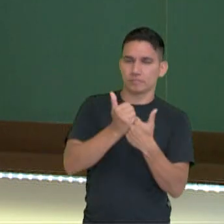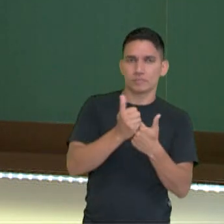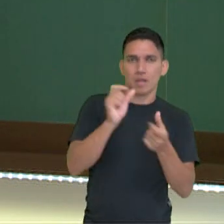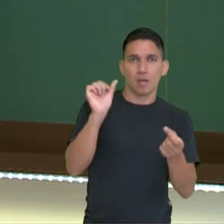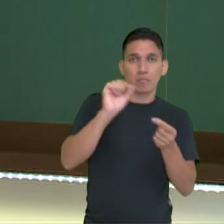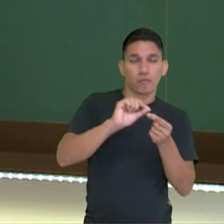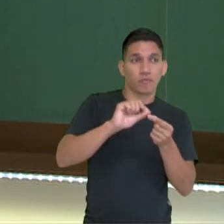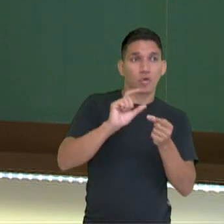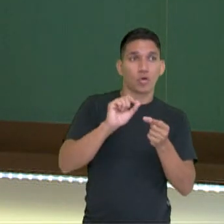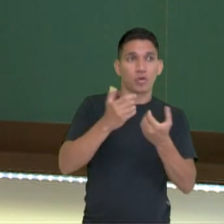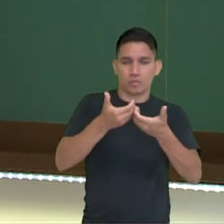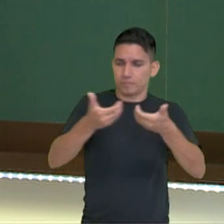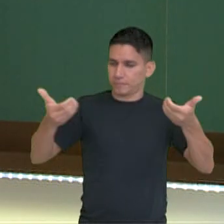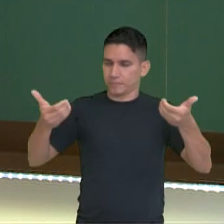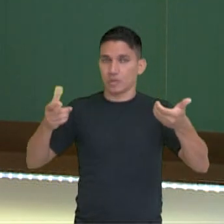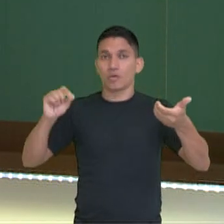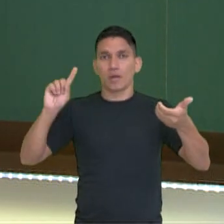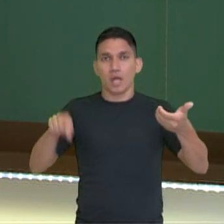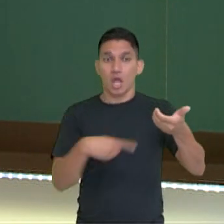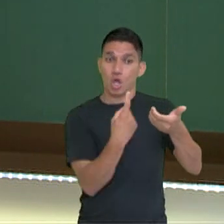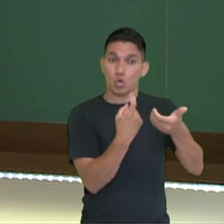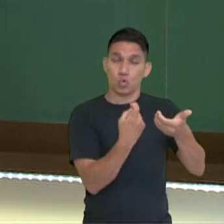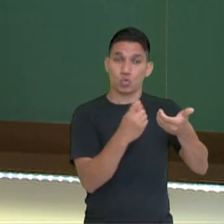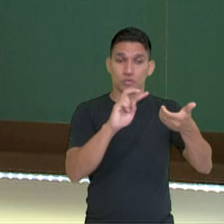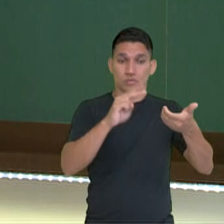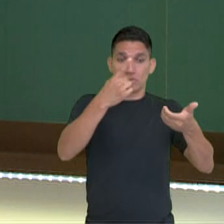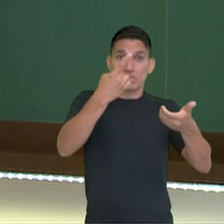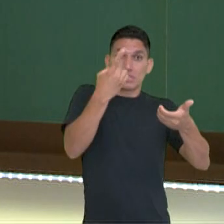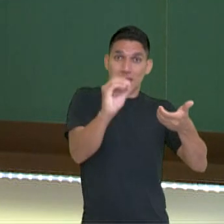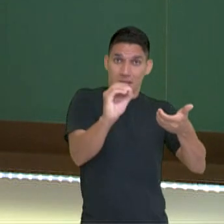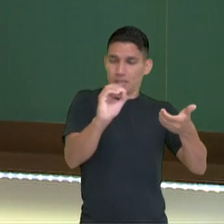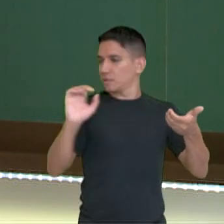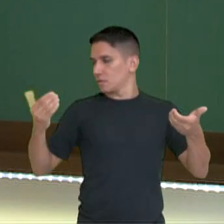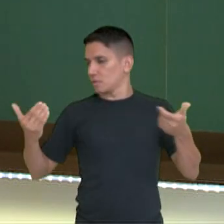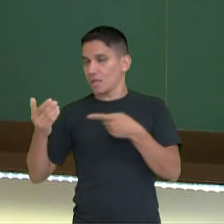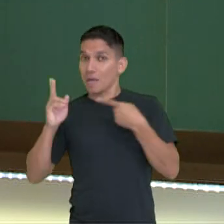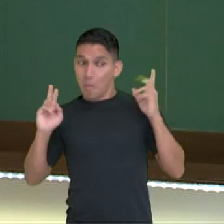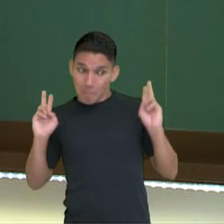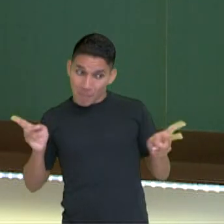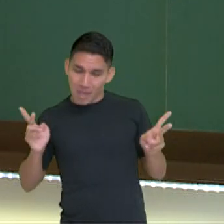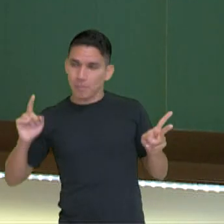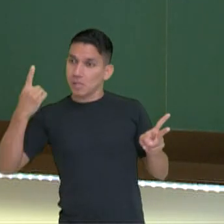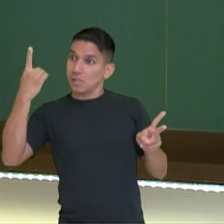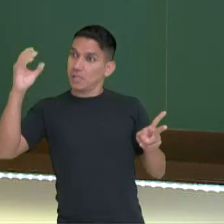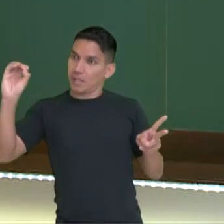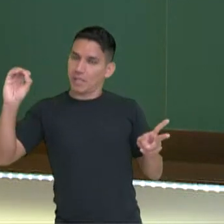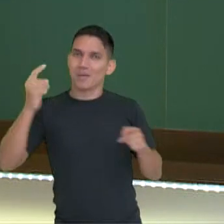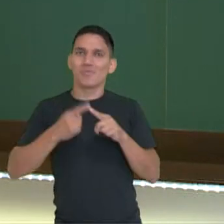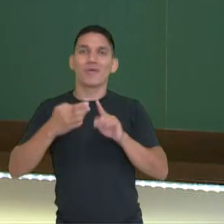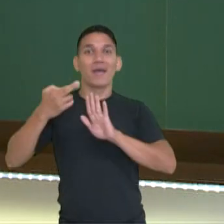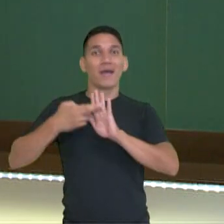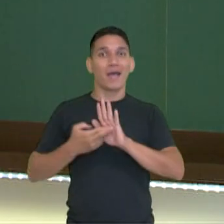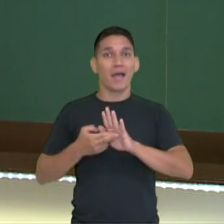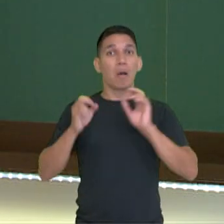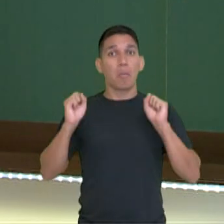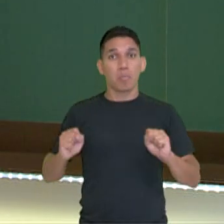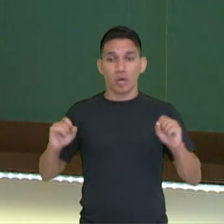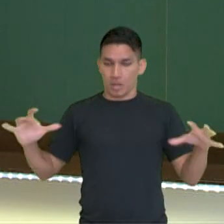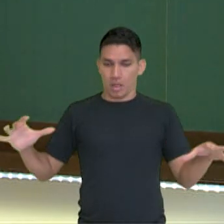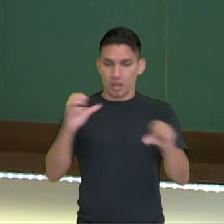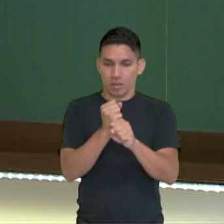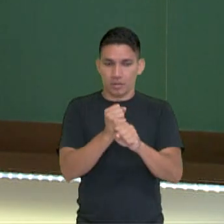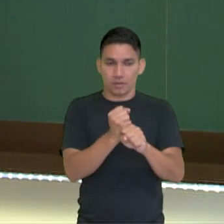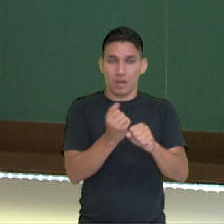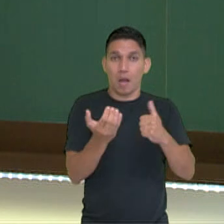2 fatores, ó. Um fator elevado a 10, outro fator elevado a 10, porque nós temos lá a regrinha. Multiplicação de bases